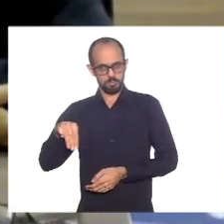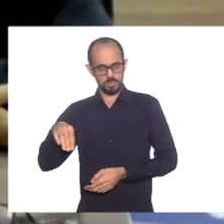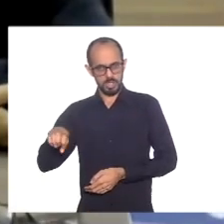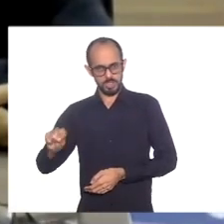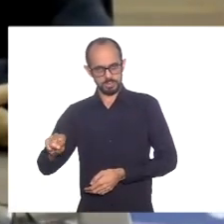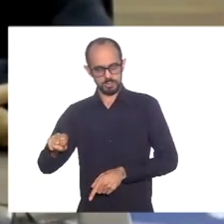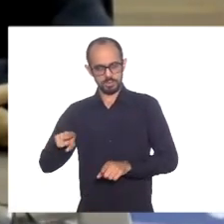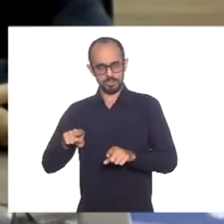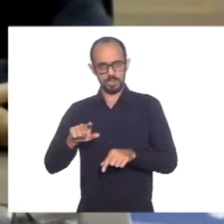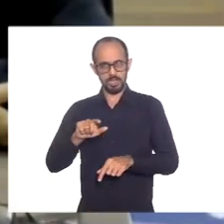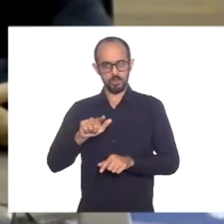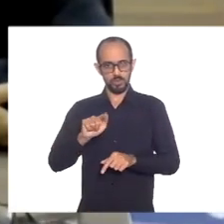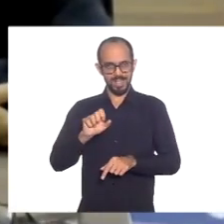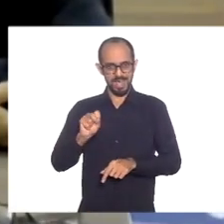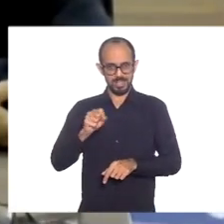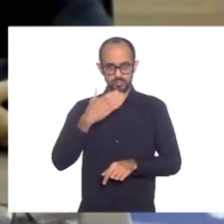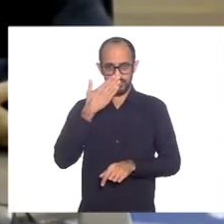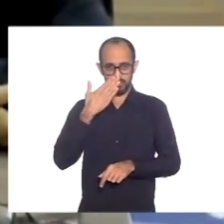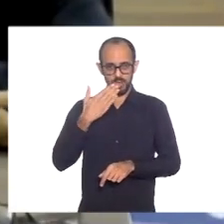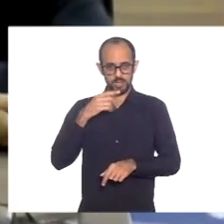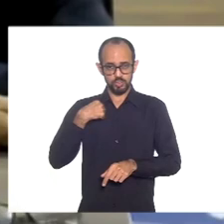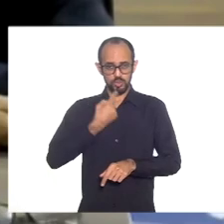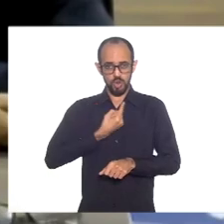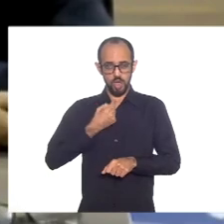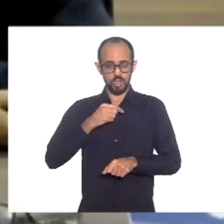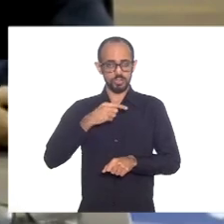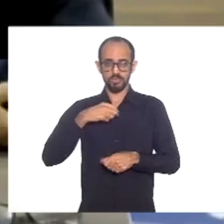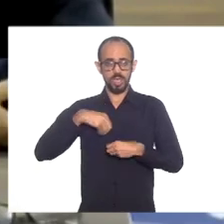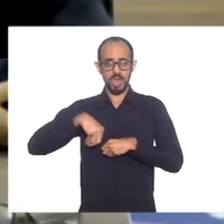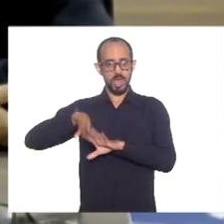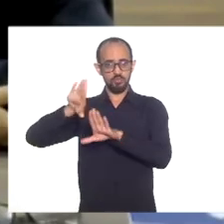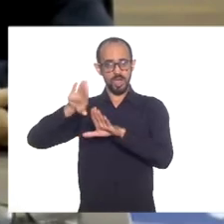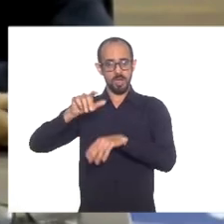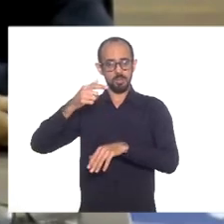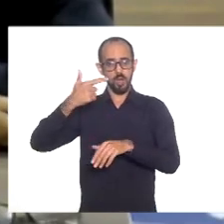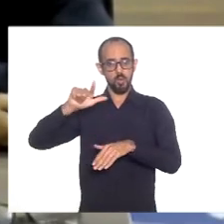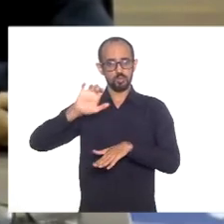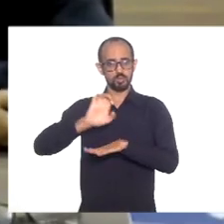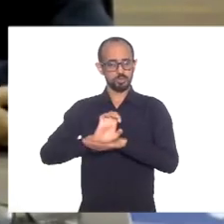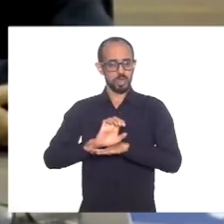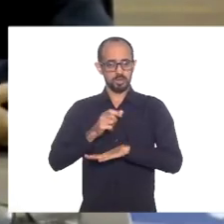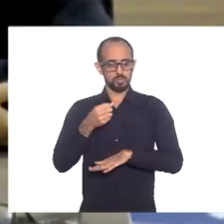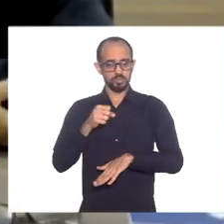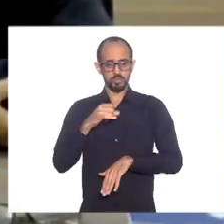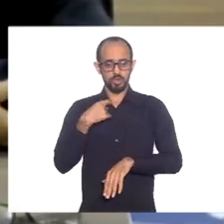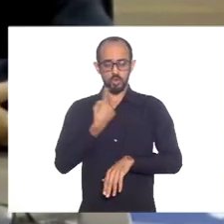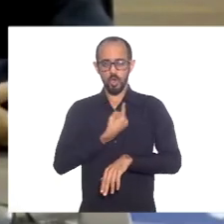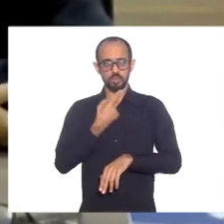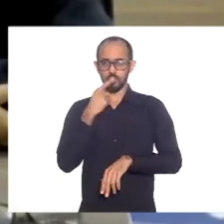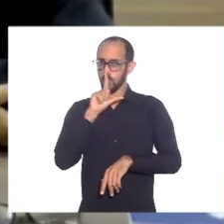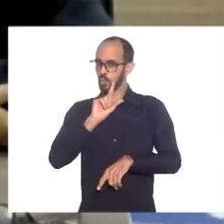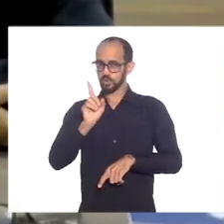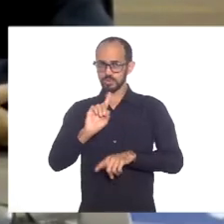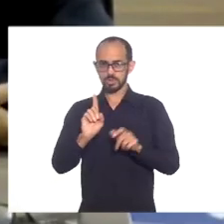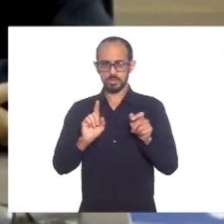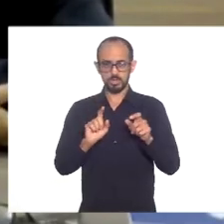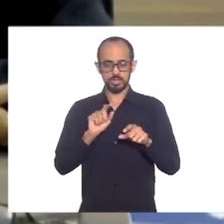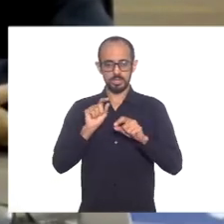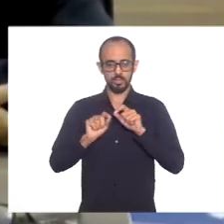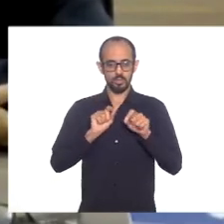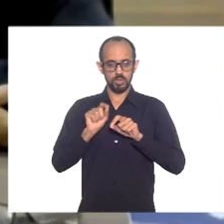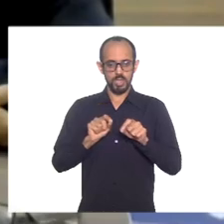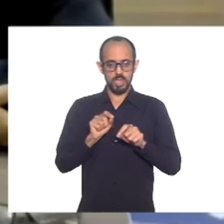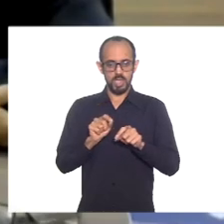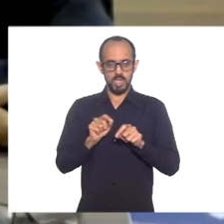o gás vai passar na nossa frente para ir para outros estados. É isso que vai acontecer já, se a gente não conseguir viabilizar essa indústria aqui